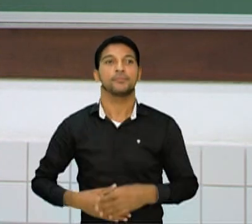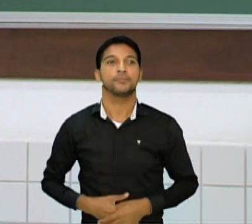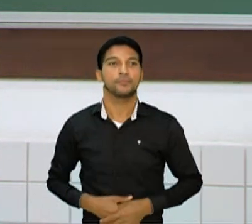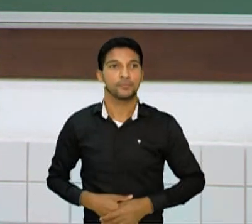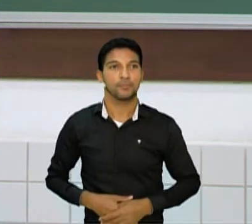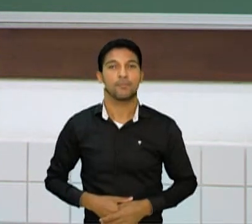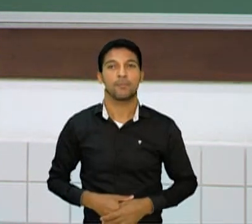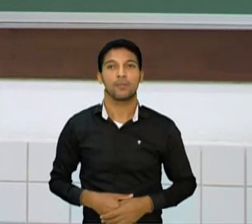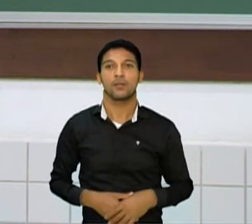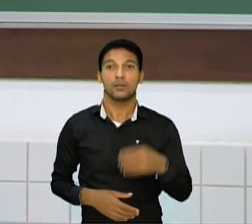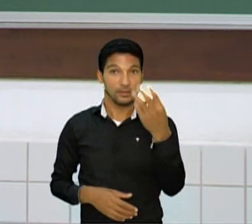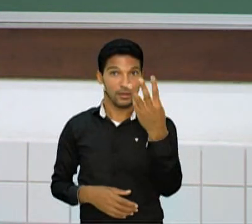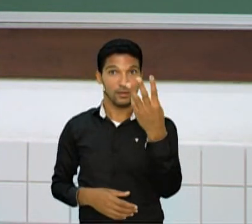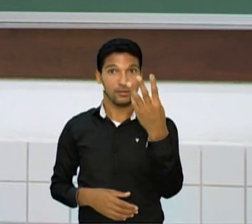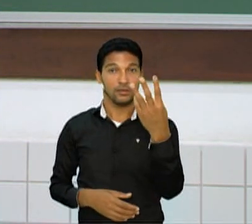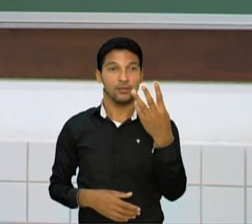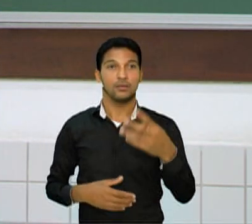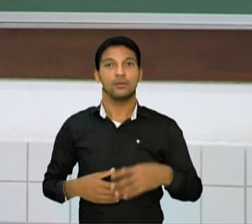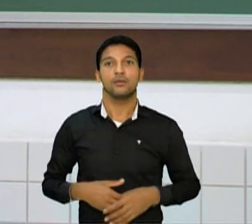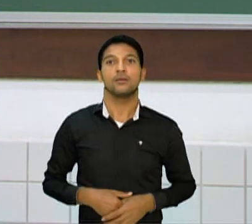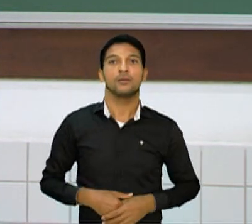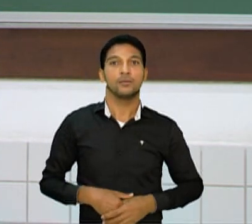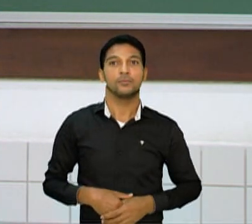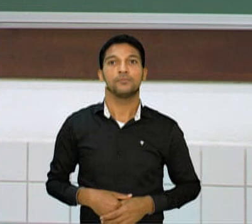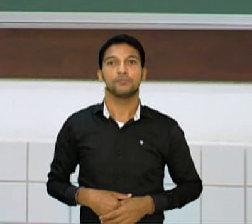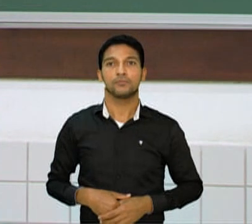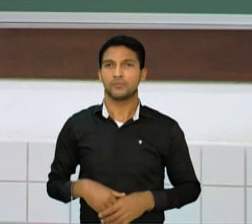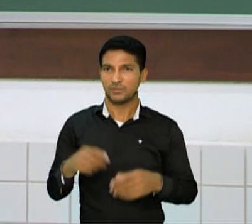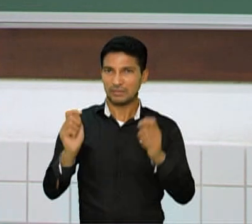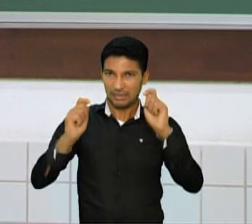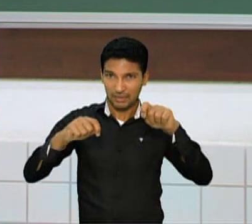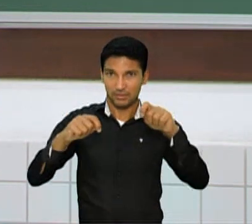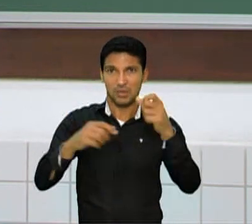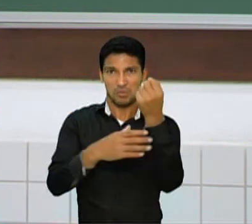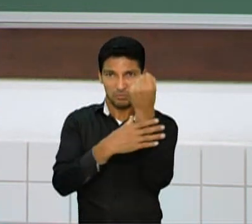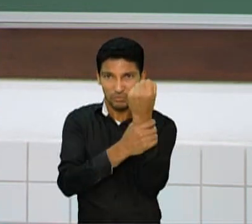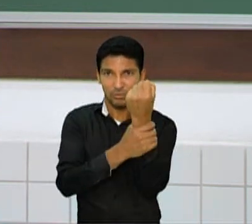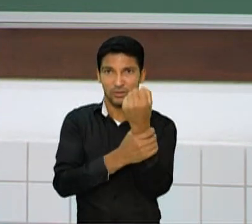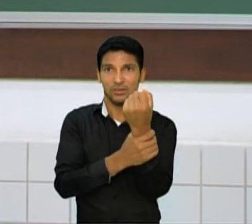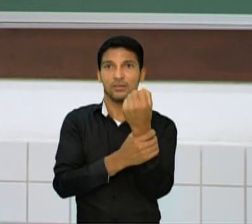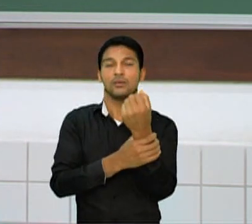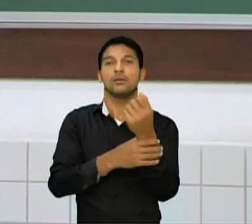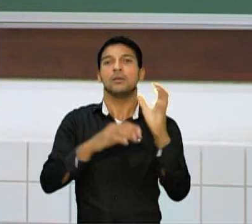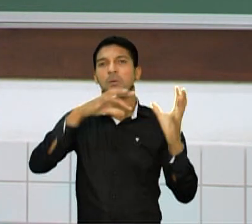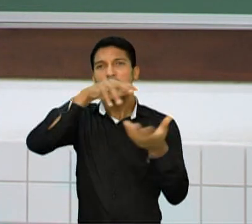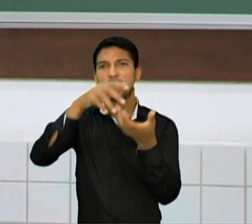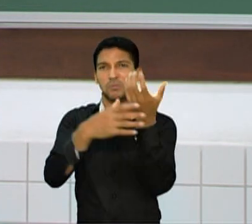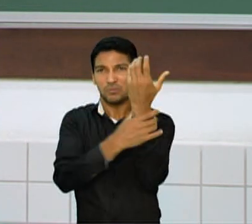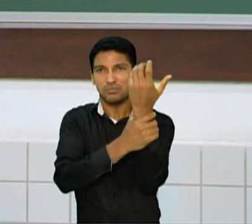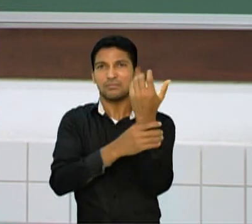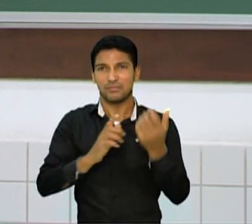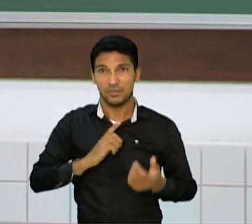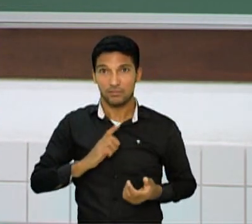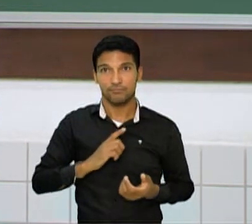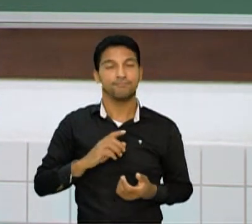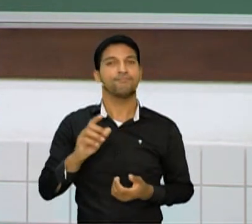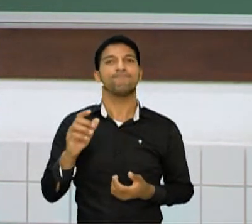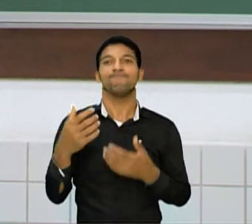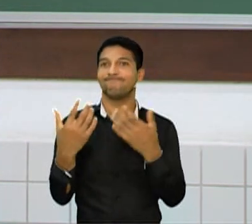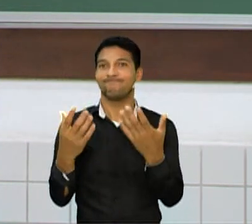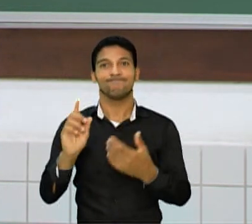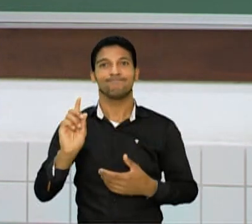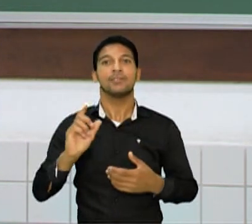emissões efluentes e garantem a sustentabilidade? Não. Existe também um conjunto de outras informações pertinentes